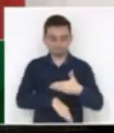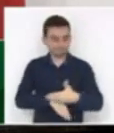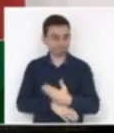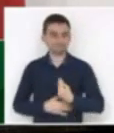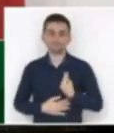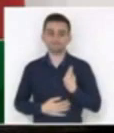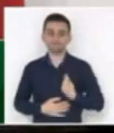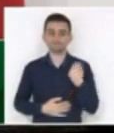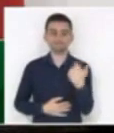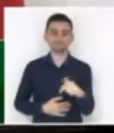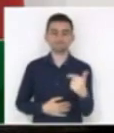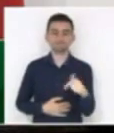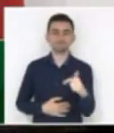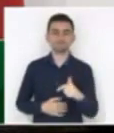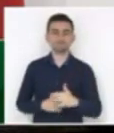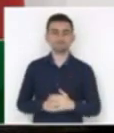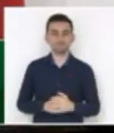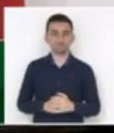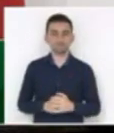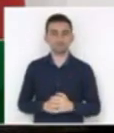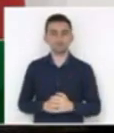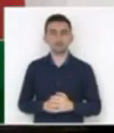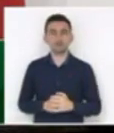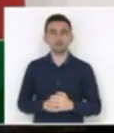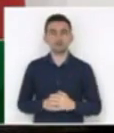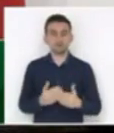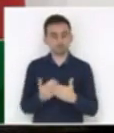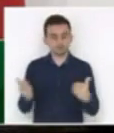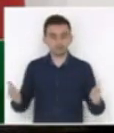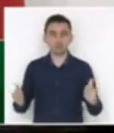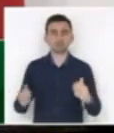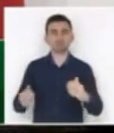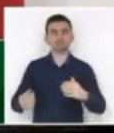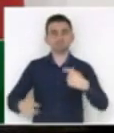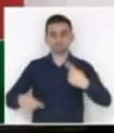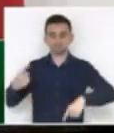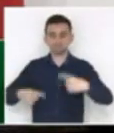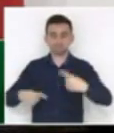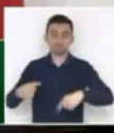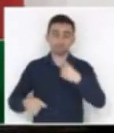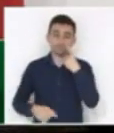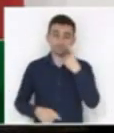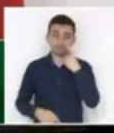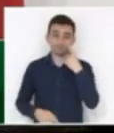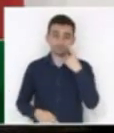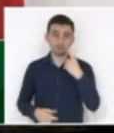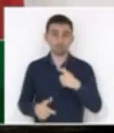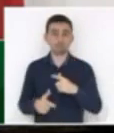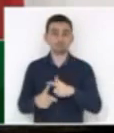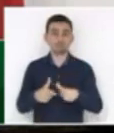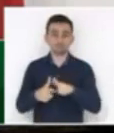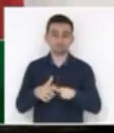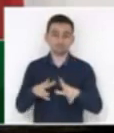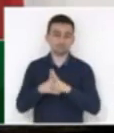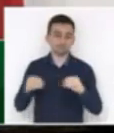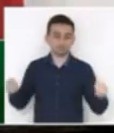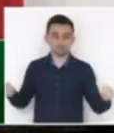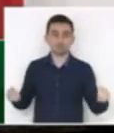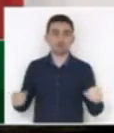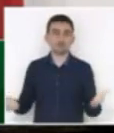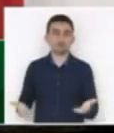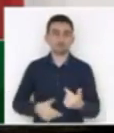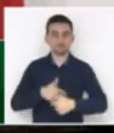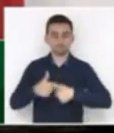debate para dialogar e buscar soluções sobre a situação que se encontram, portanto, os